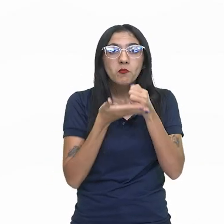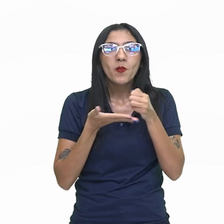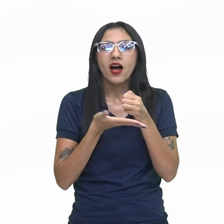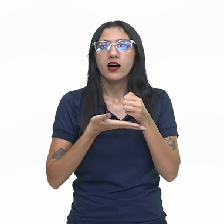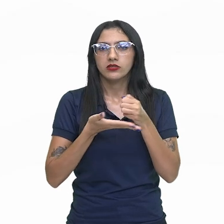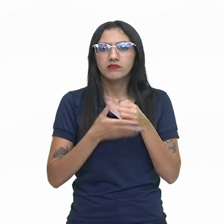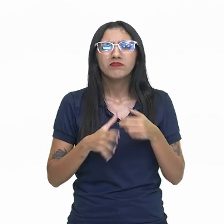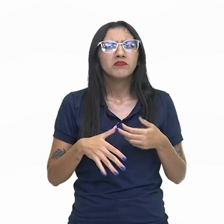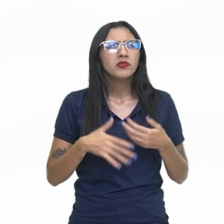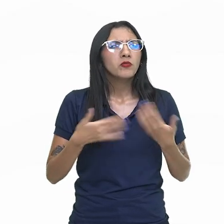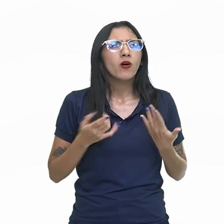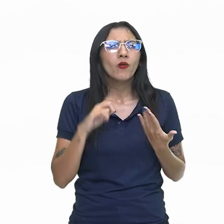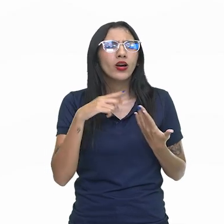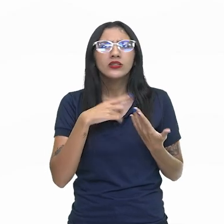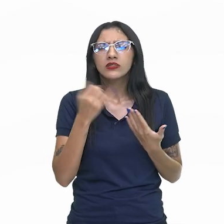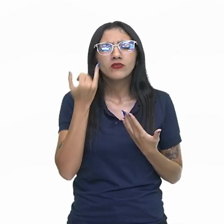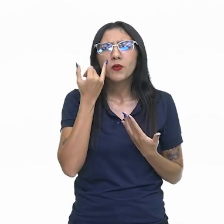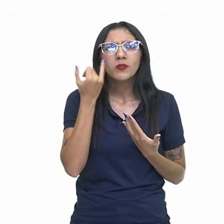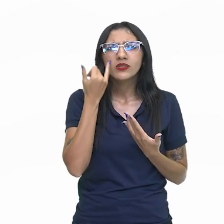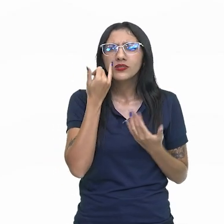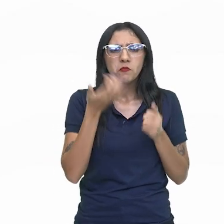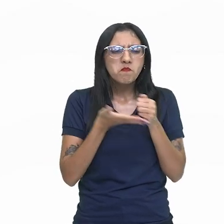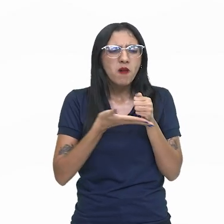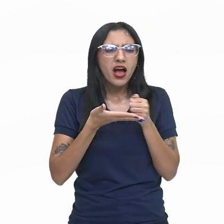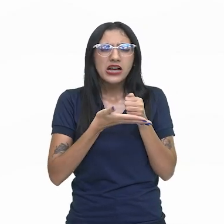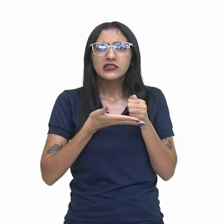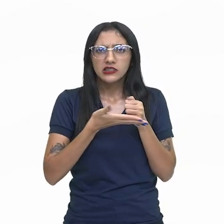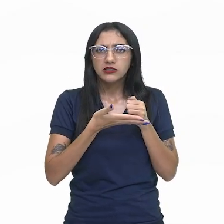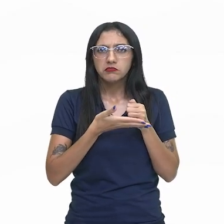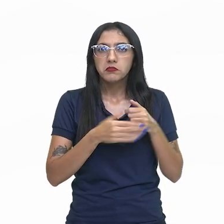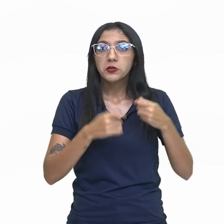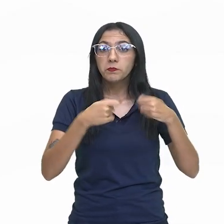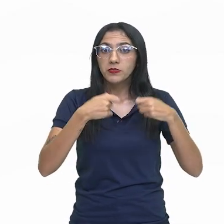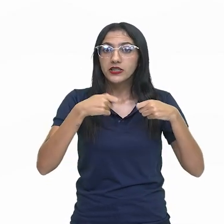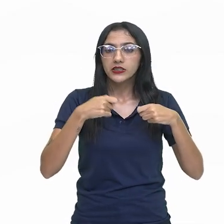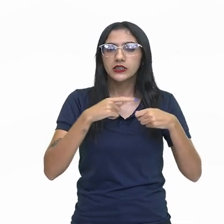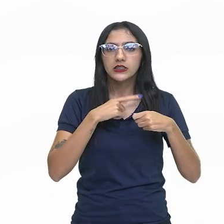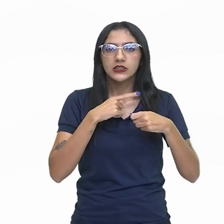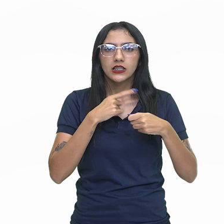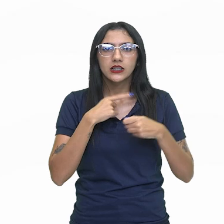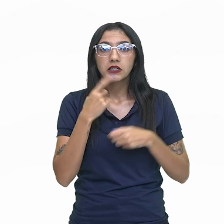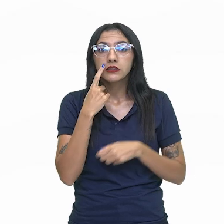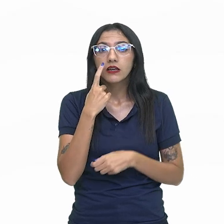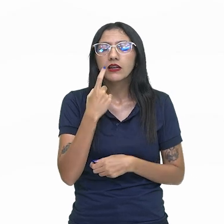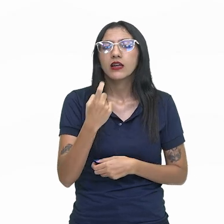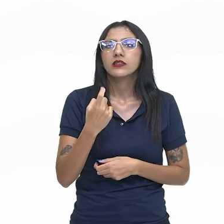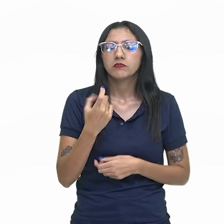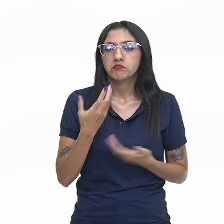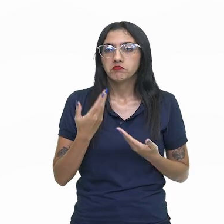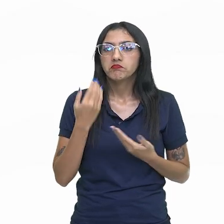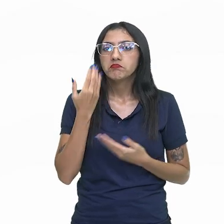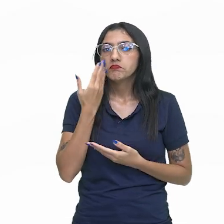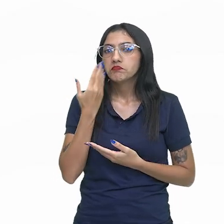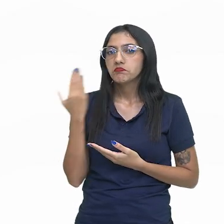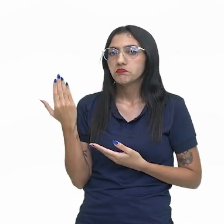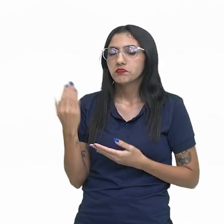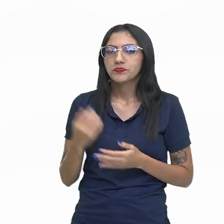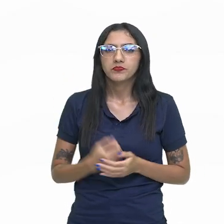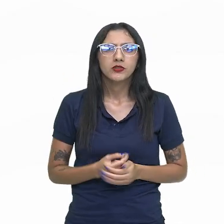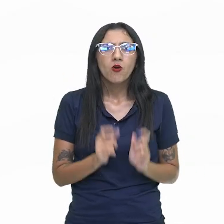Que informações básicas são essas que elas vão conduzir o leitor? É o